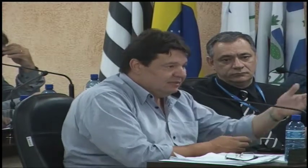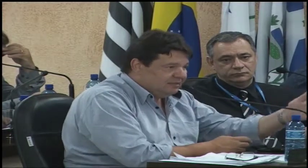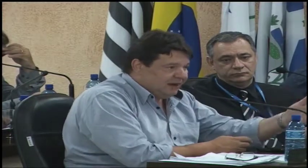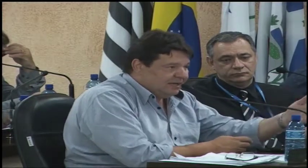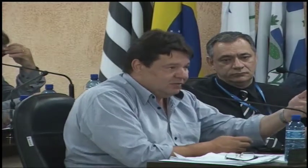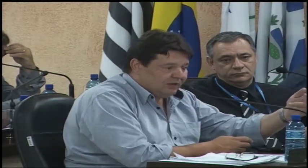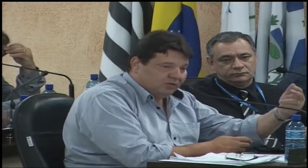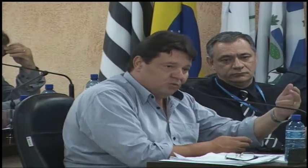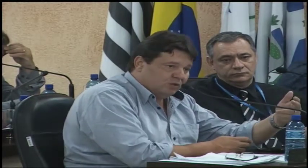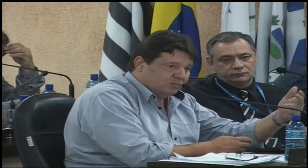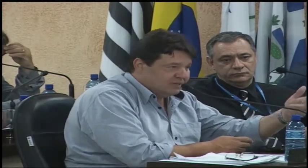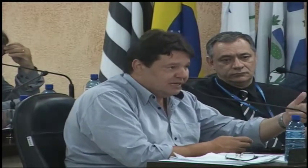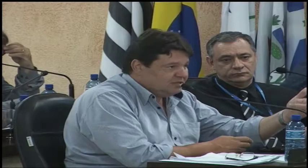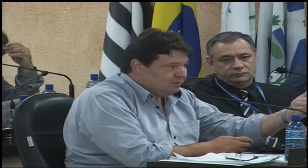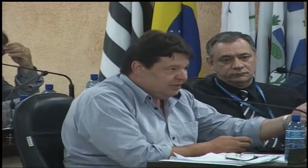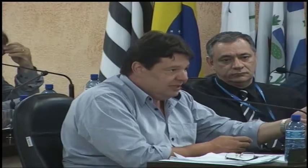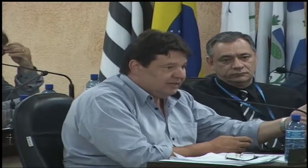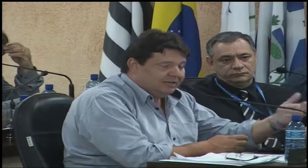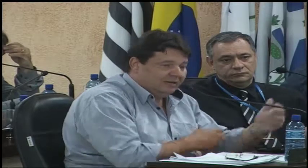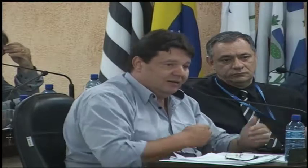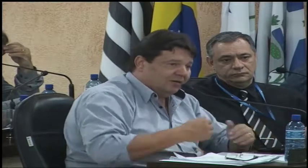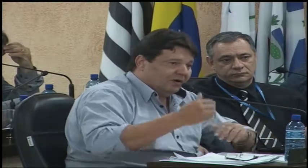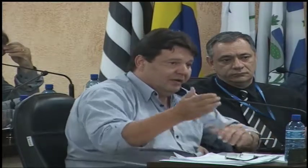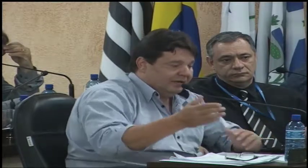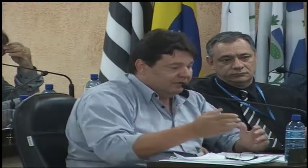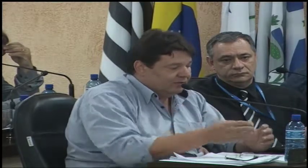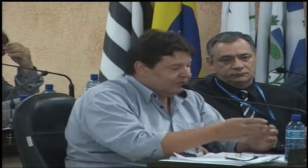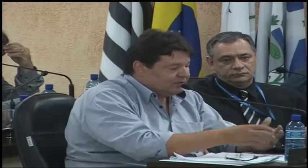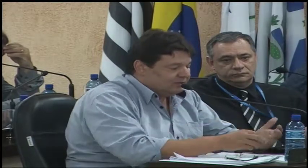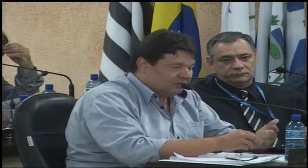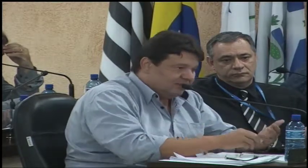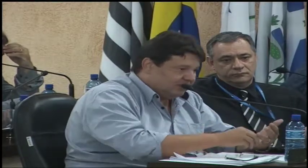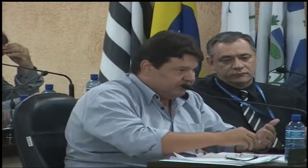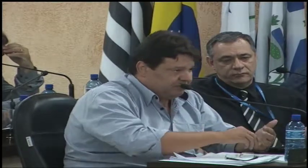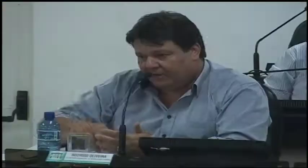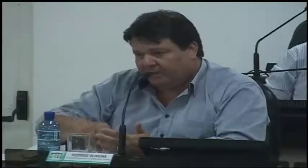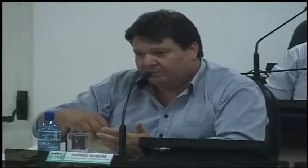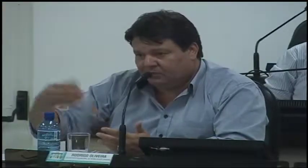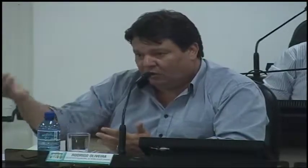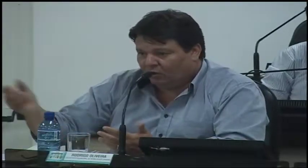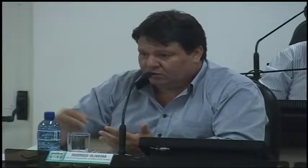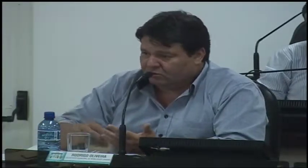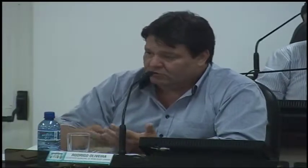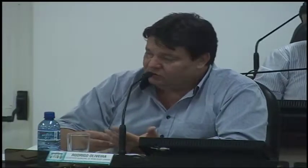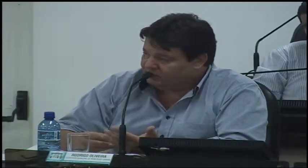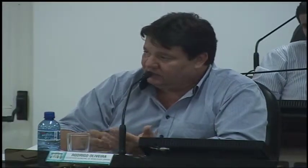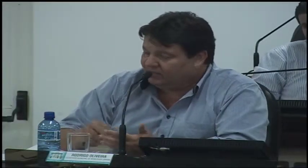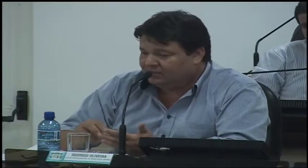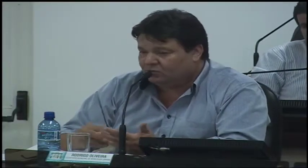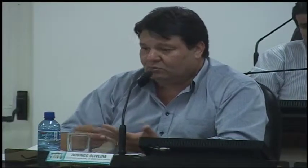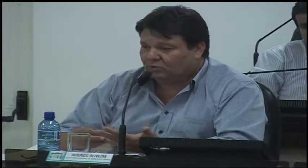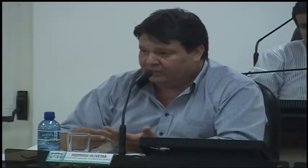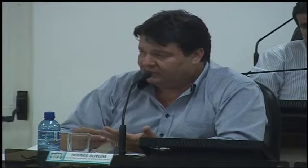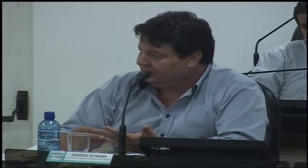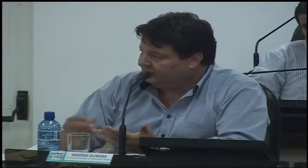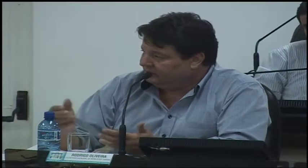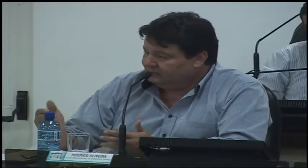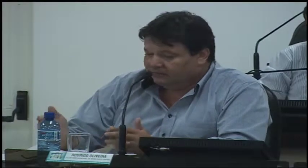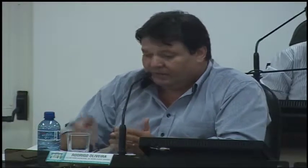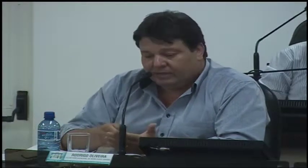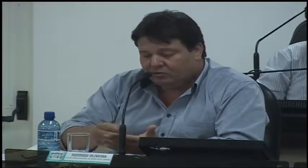necessidade de mais do que 2 passagens por dia. Olha, eu faço um tratamento psicológico durante o dia e estudo à